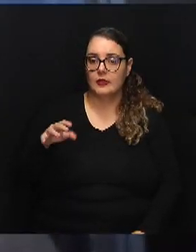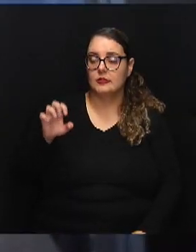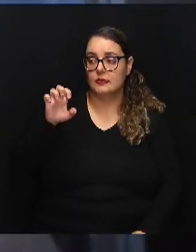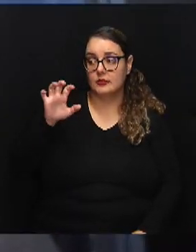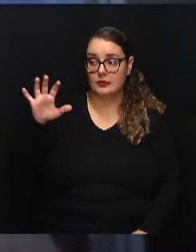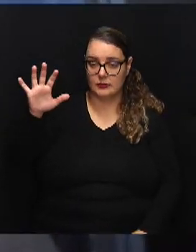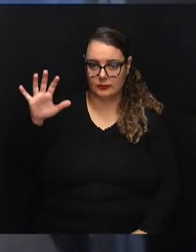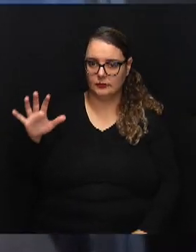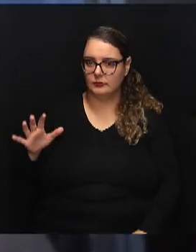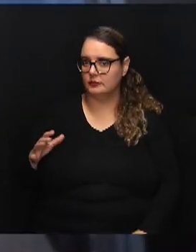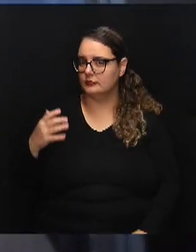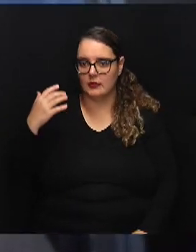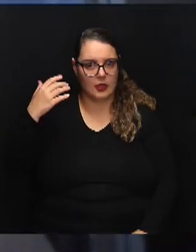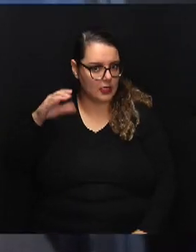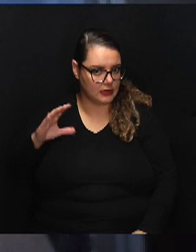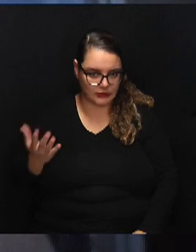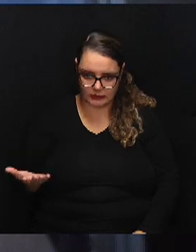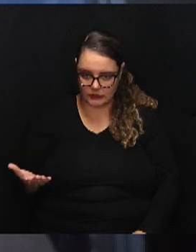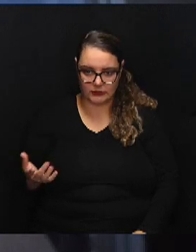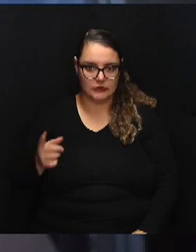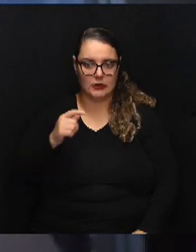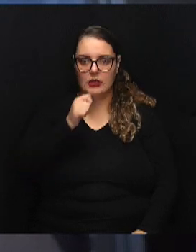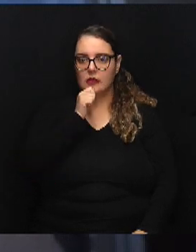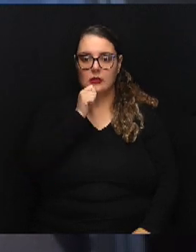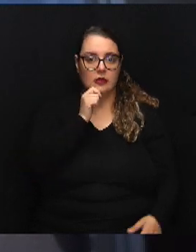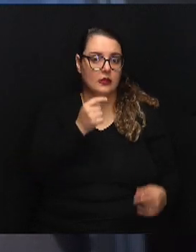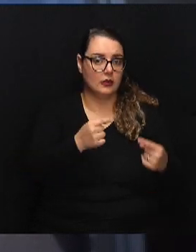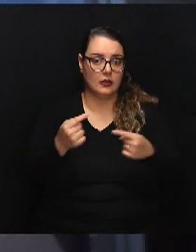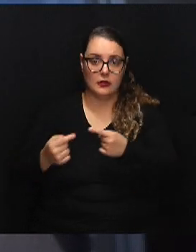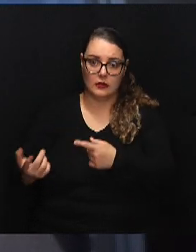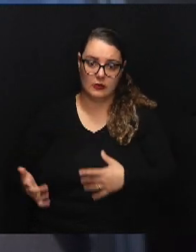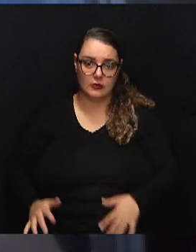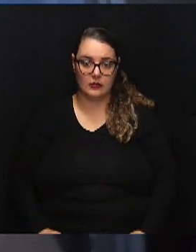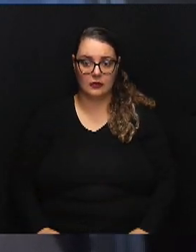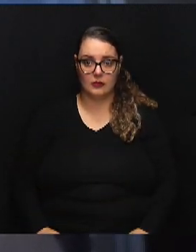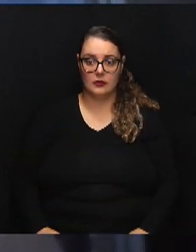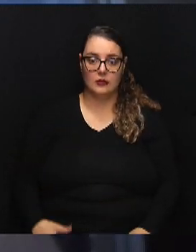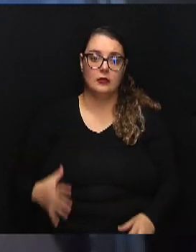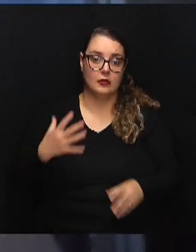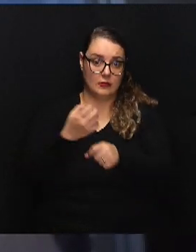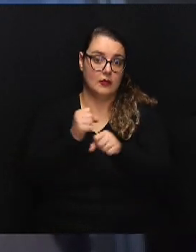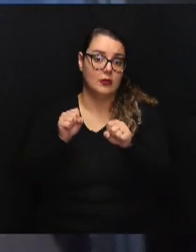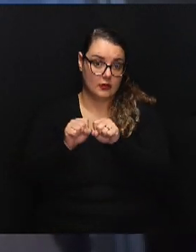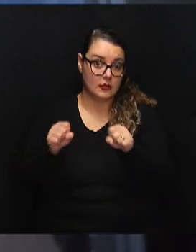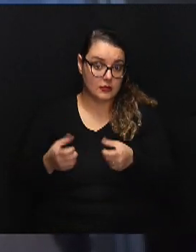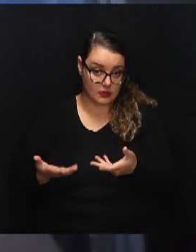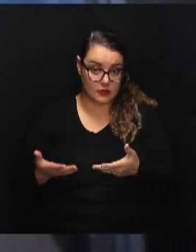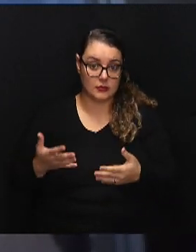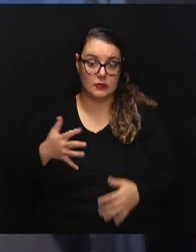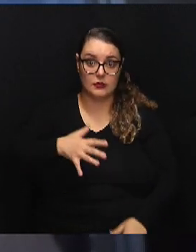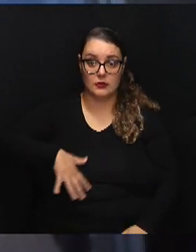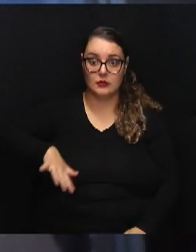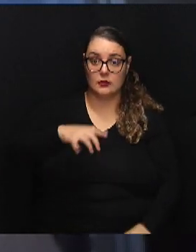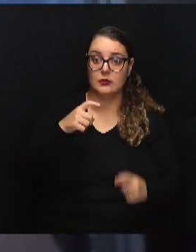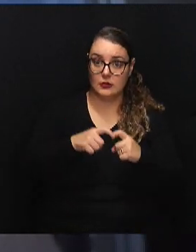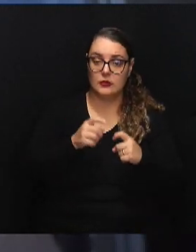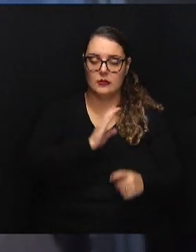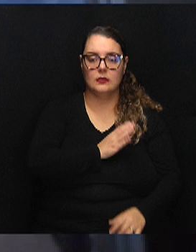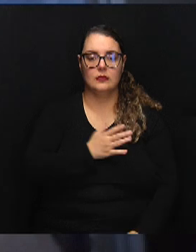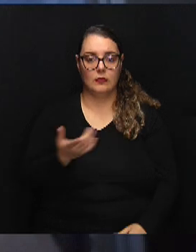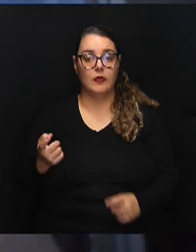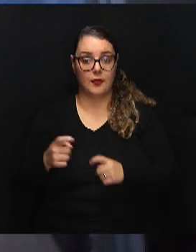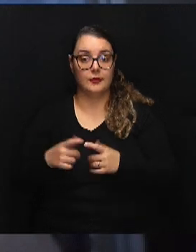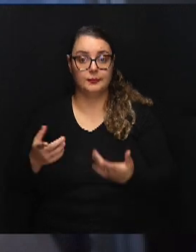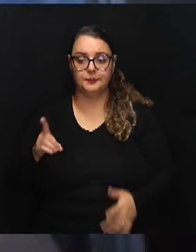né? Acabou de sair, a gente nem discutiu ainda de uma forma sistemática no nosso meio cardiológico e médico, saiu